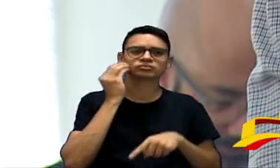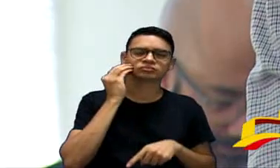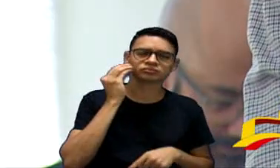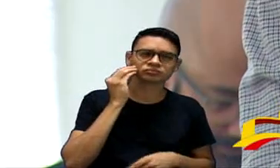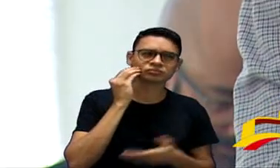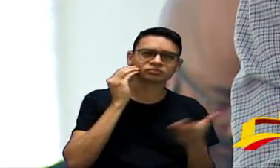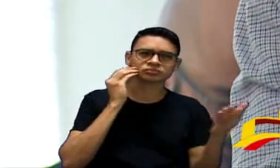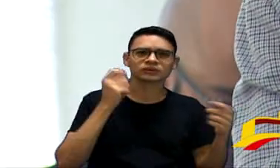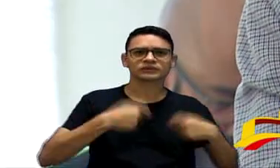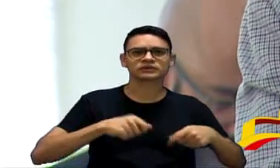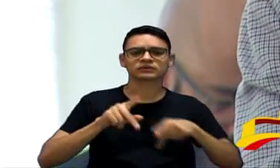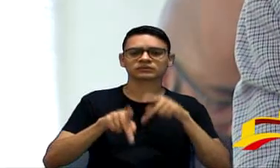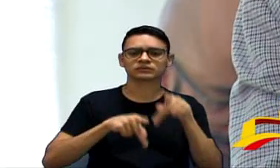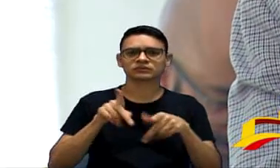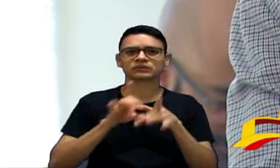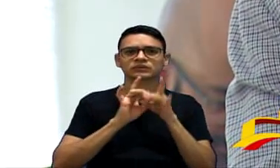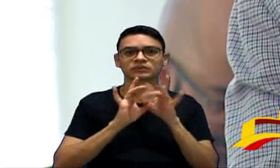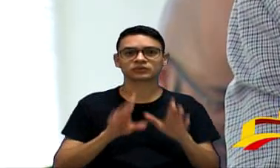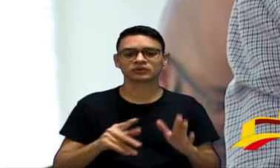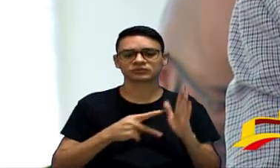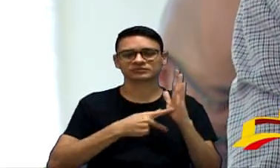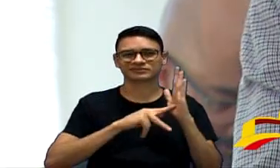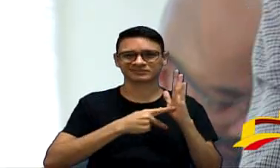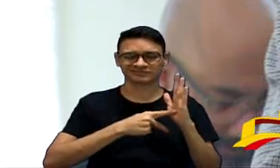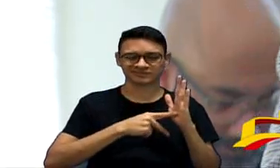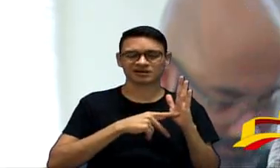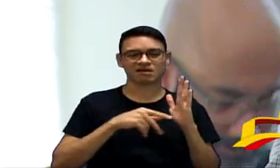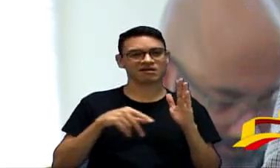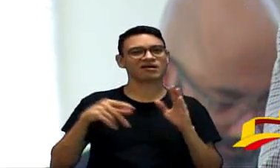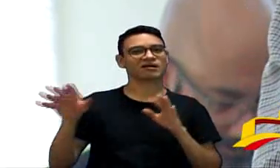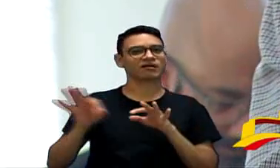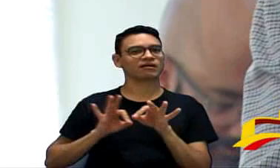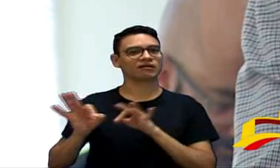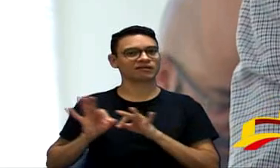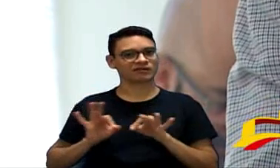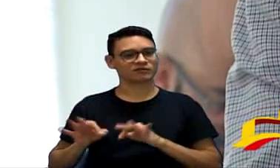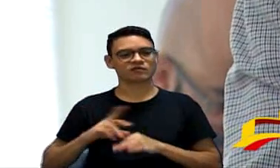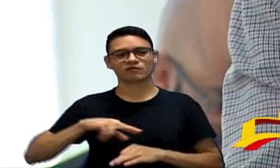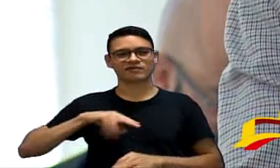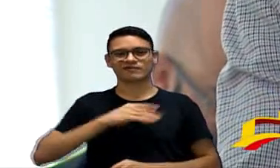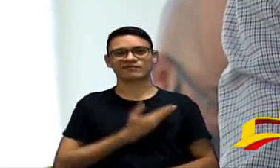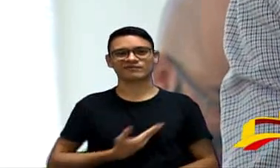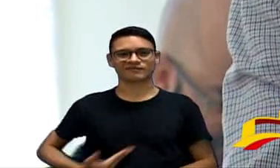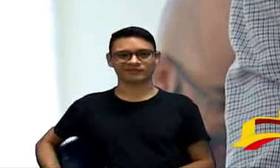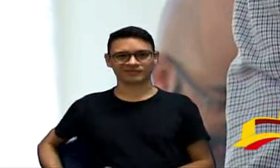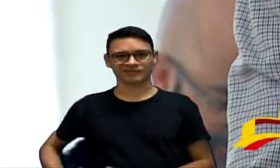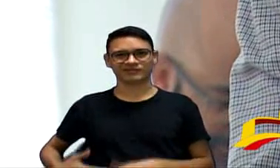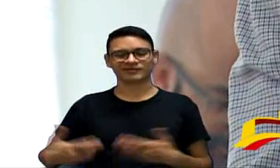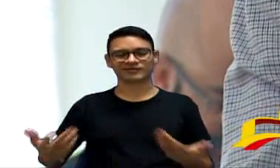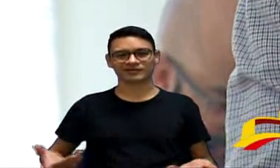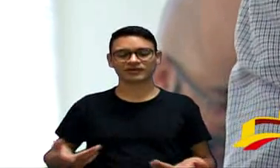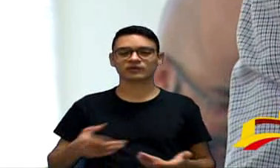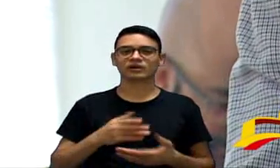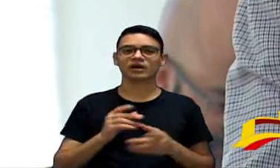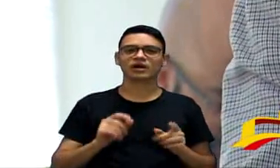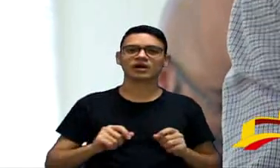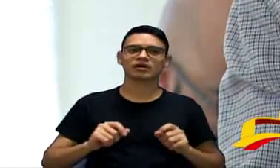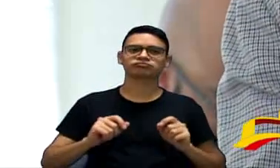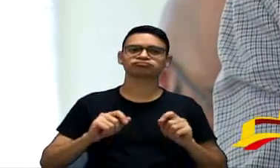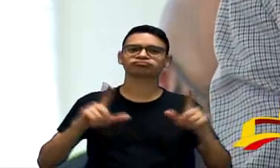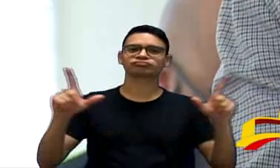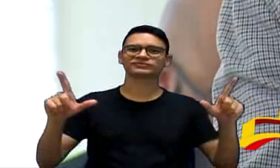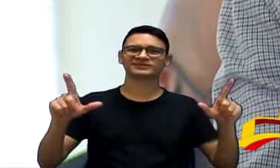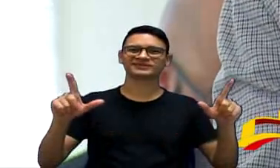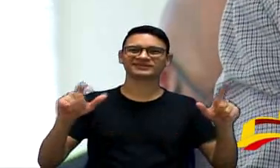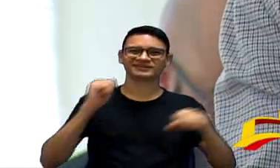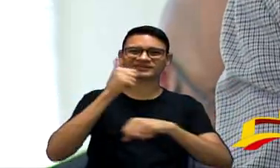política pública, vereador. Isso aqui foi o Sindicato dos Metalúrgicos que fez essa promoção do 1º de maio. Homenageando, inclusive, com prioridade, os